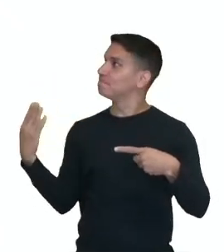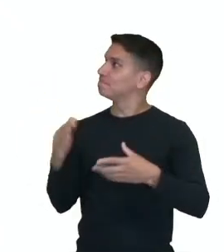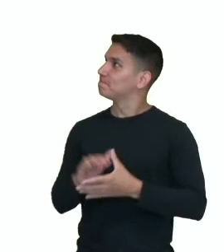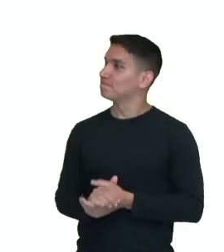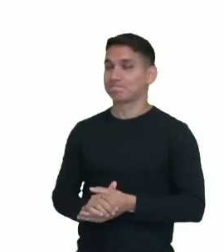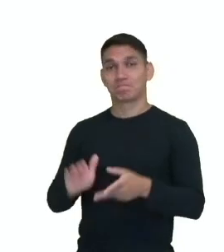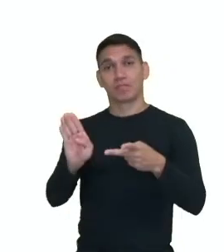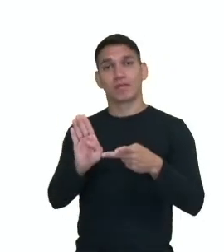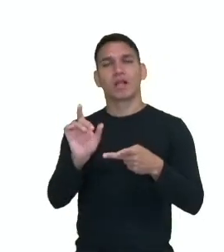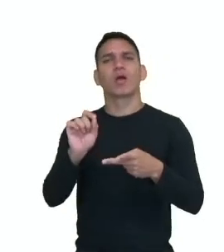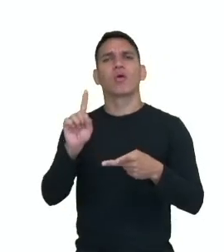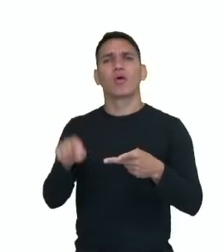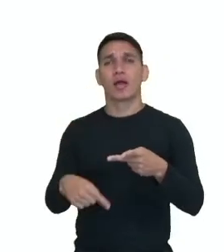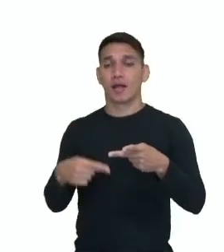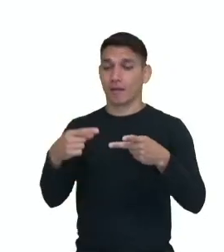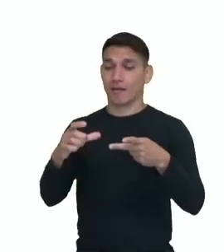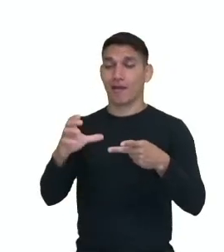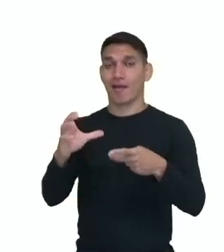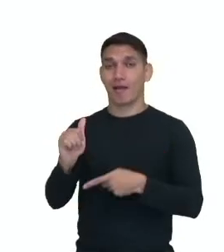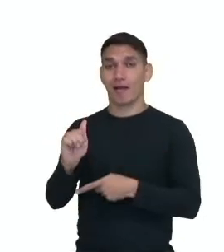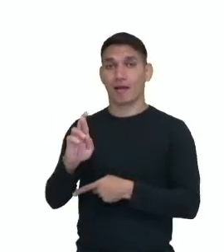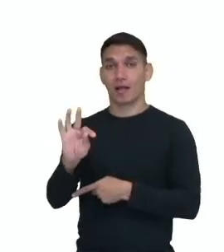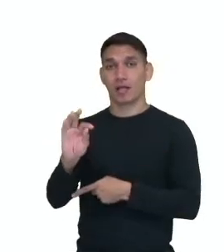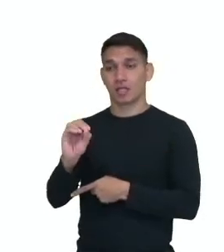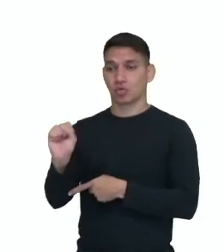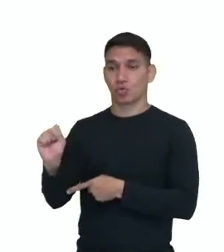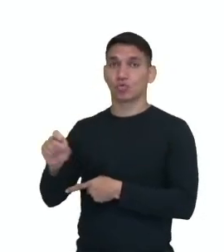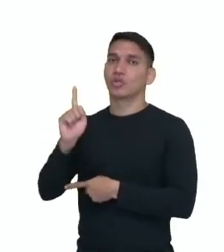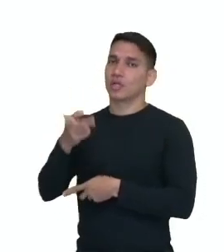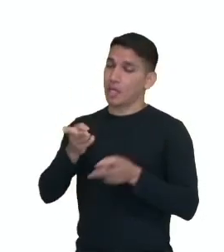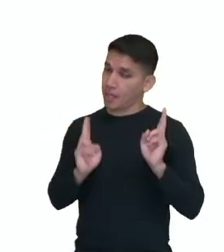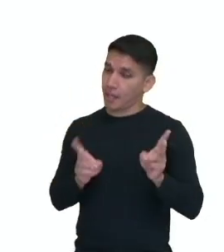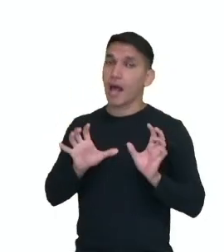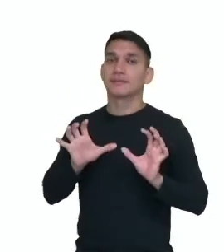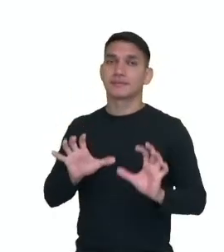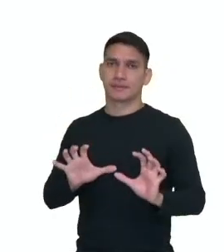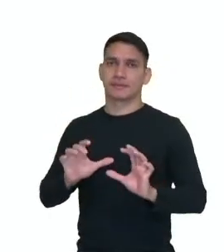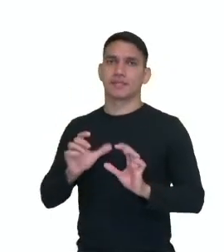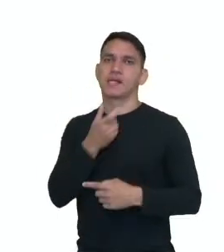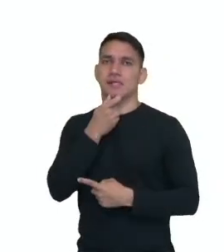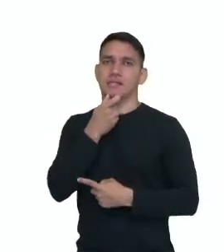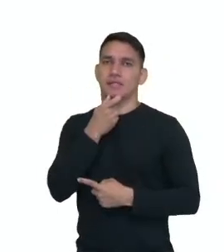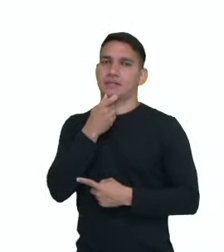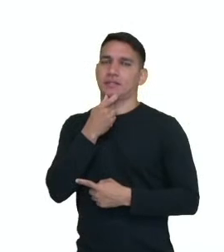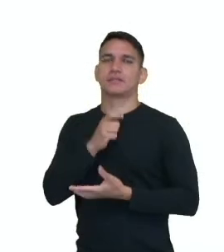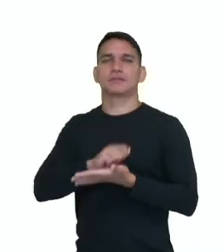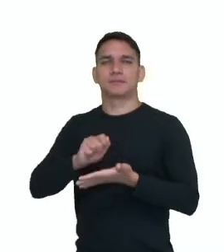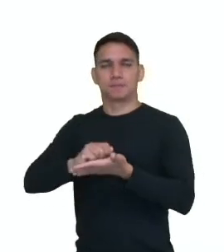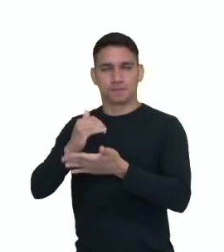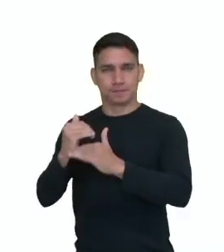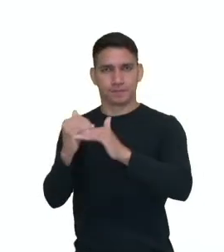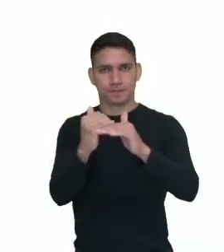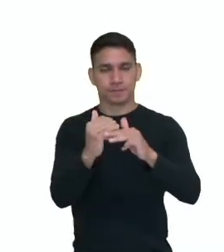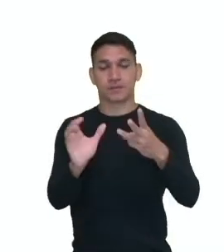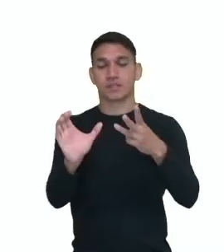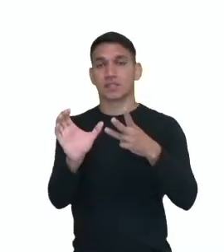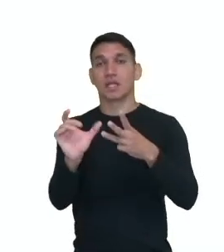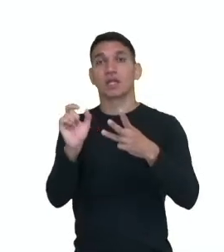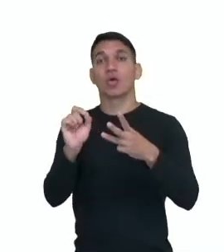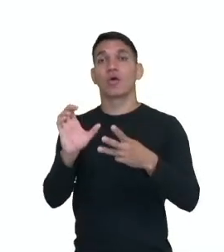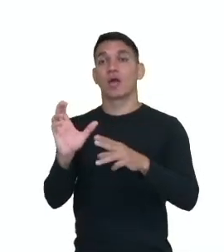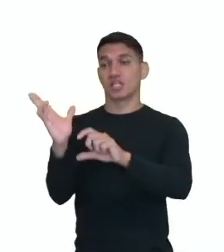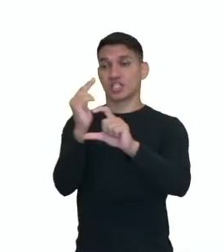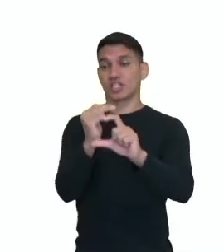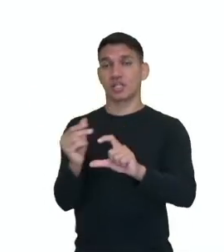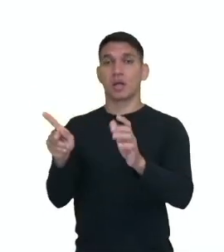B. Cartoons mantém a grafia original do inglês. E letra C. Charges foi aportuguesada do